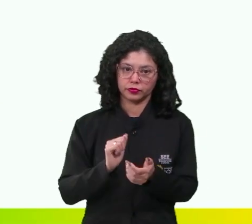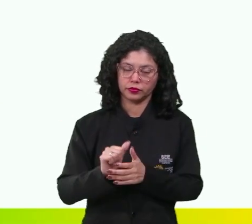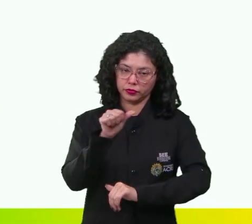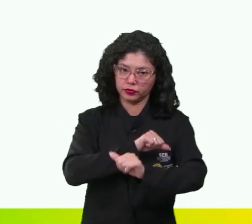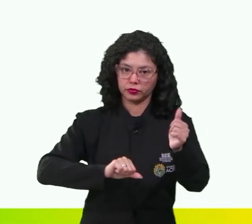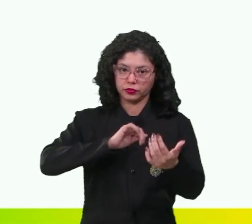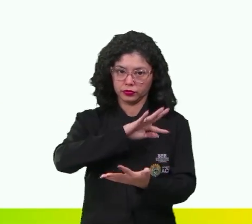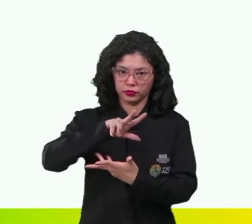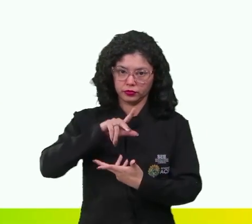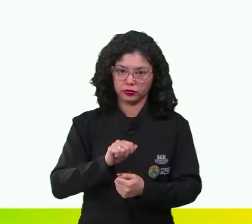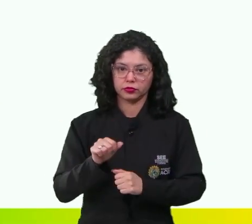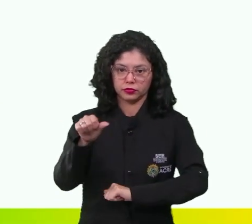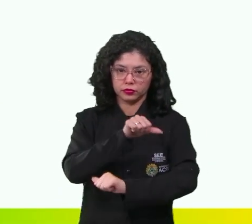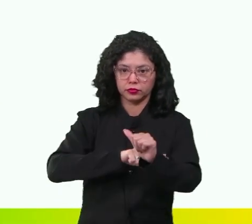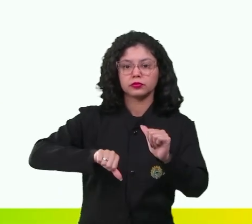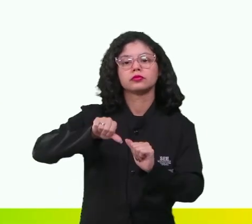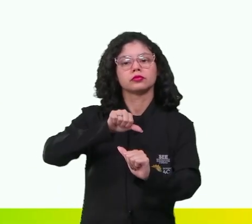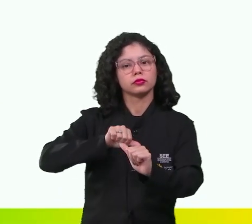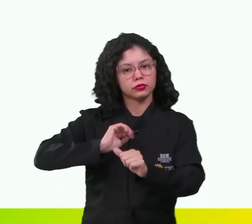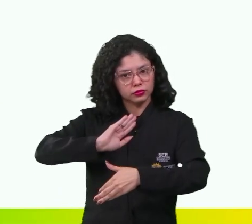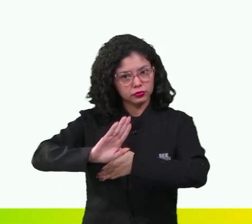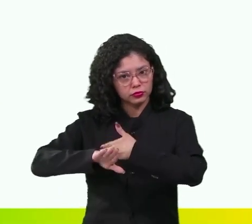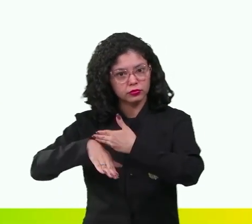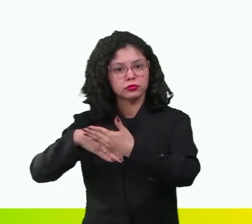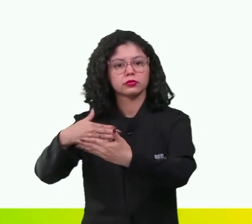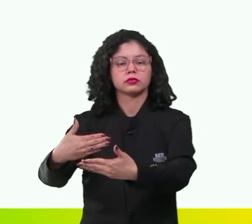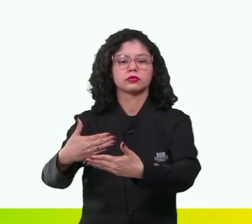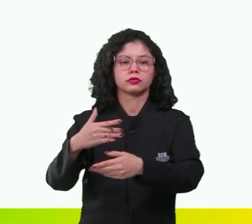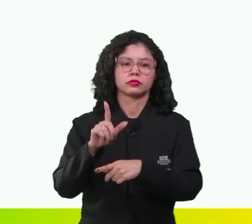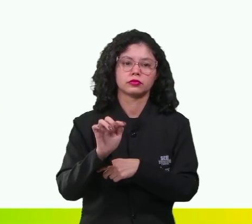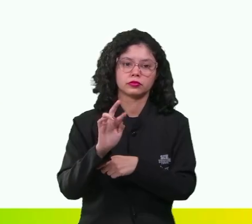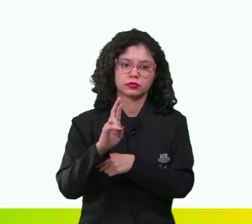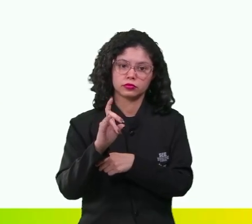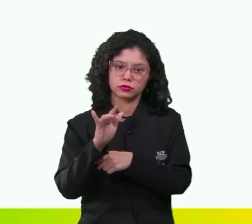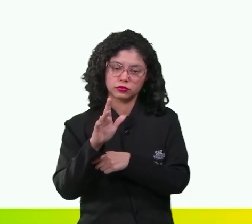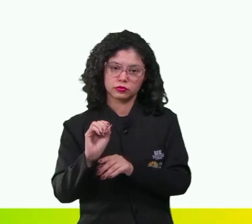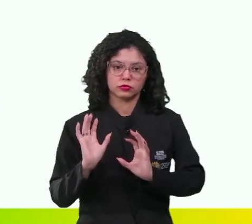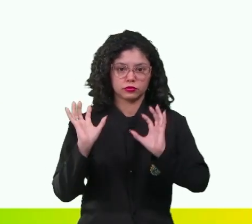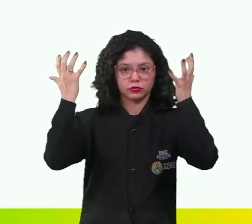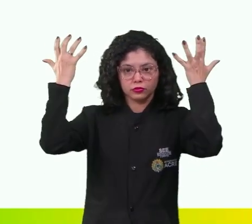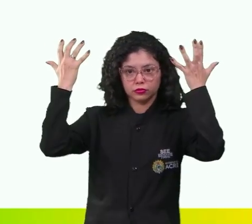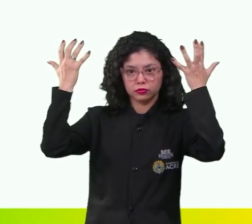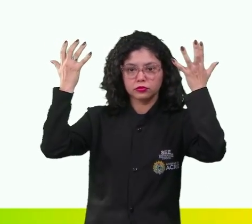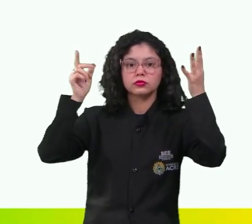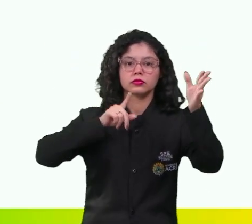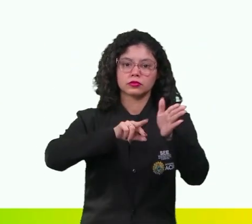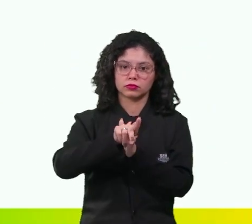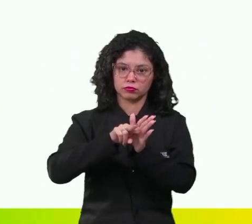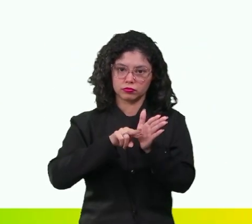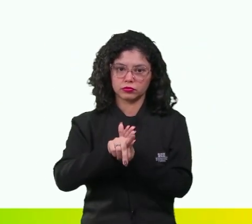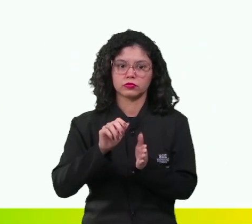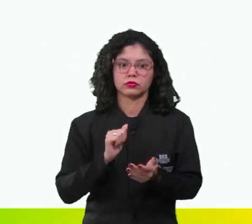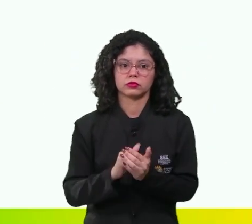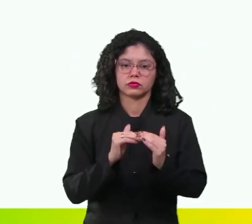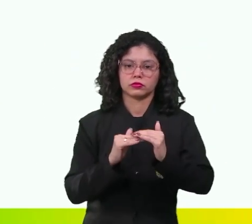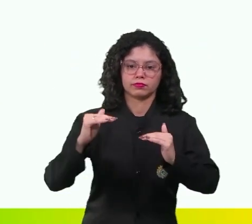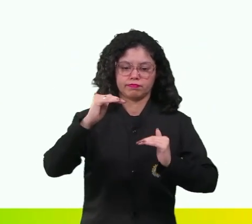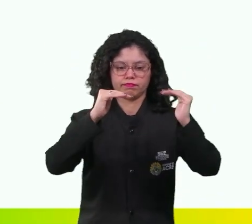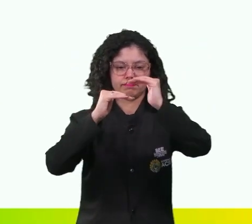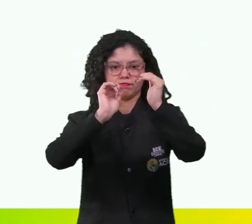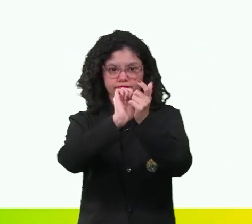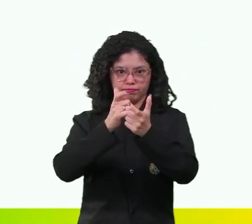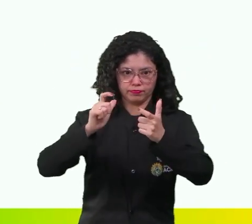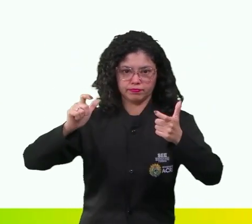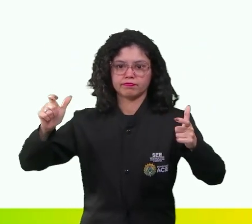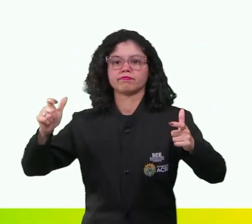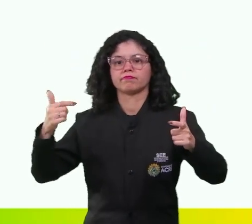de mudança no planeta, alterando processos geológicos, climáticos e biológicos em uma